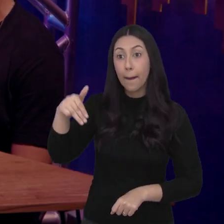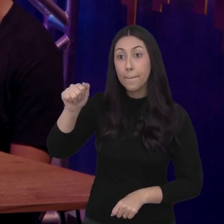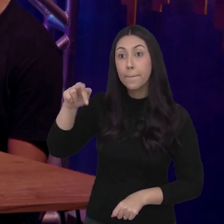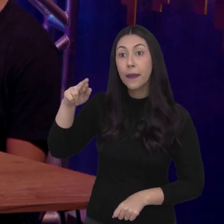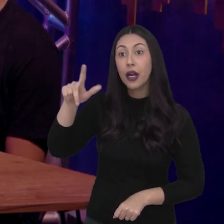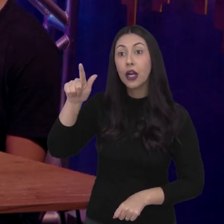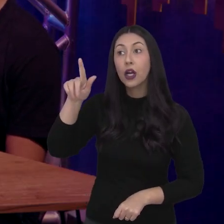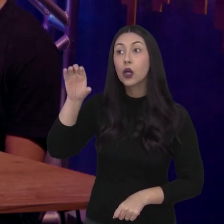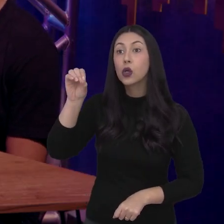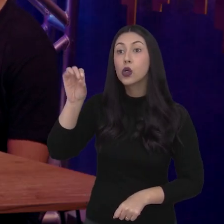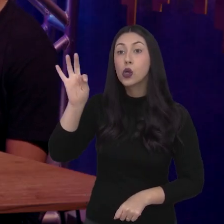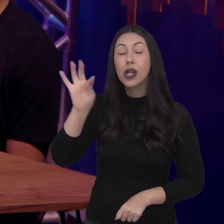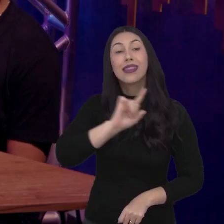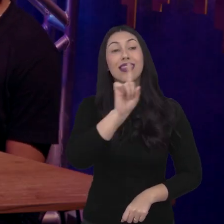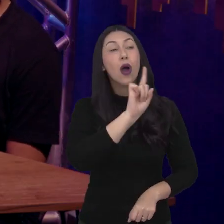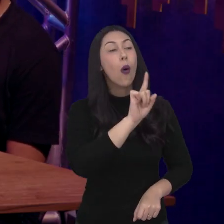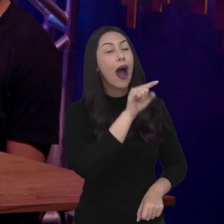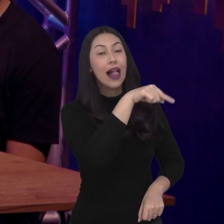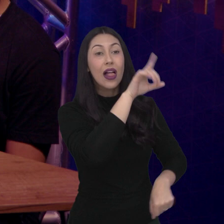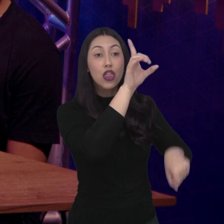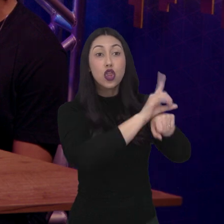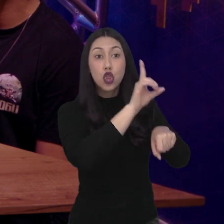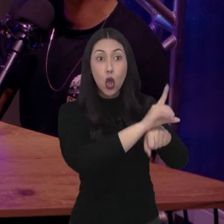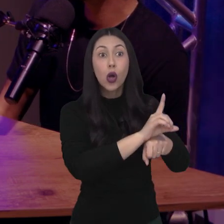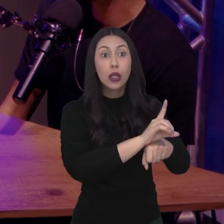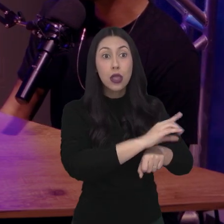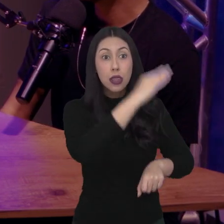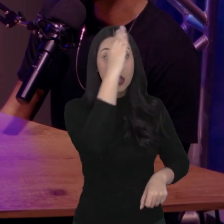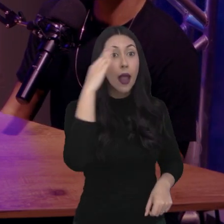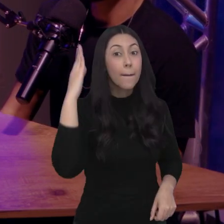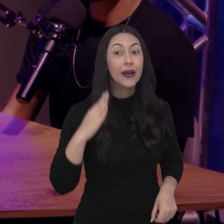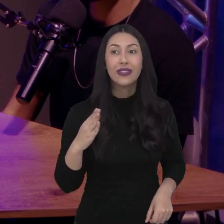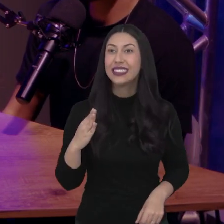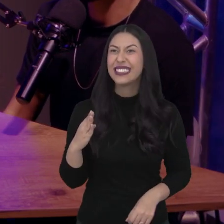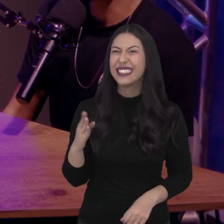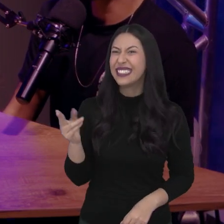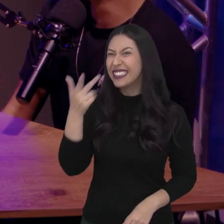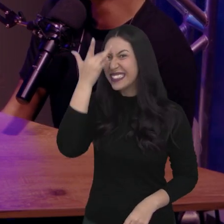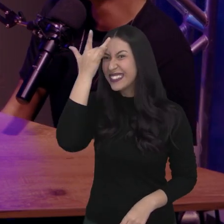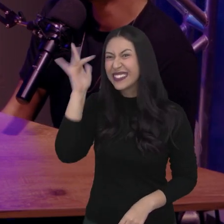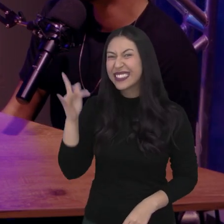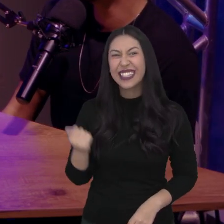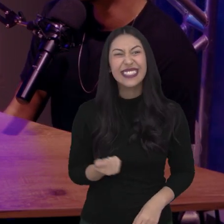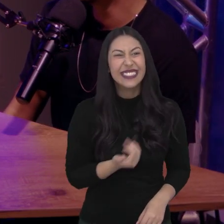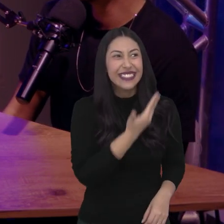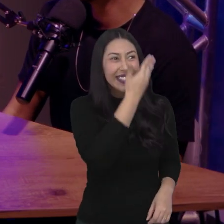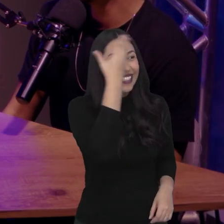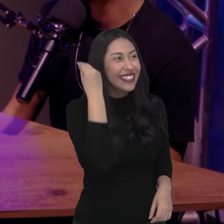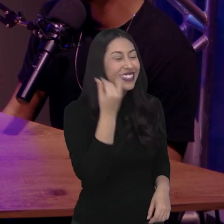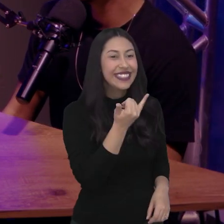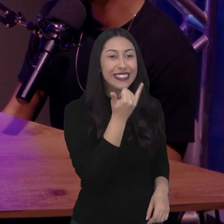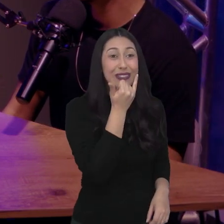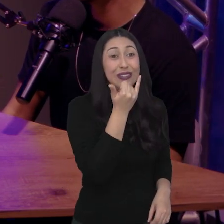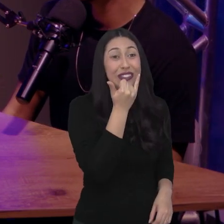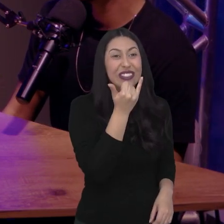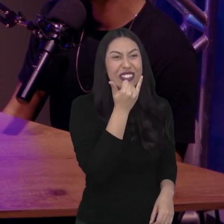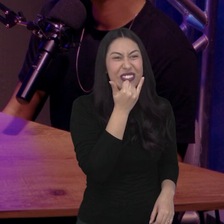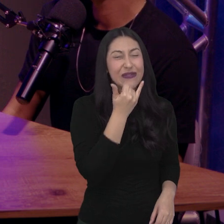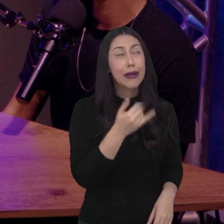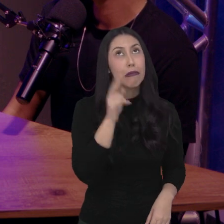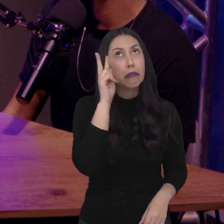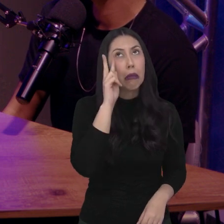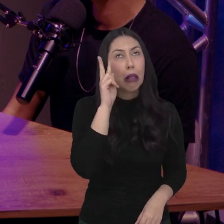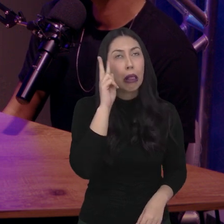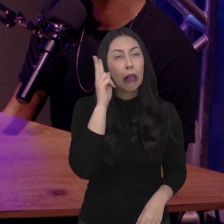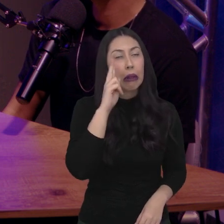Robbie. Não, o nome da pessoa que faz a dona da Barbie. Daí eu não sei. Eu esqueci, gente. Desculpa, minha memória